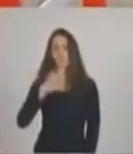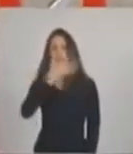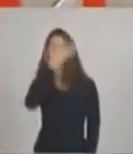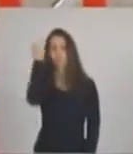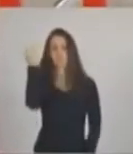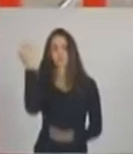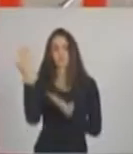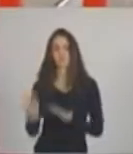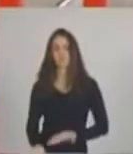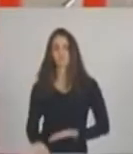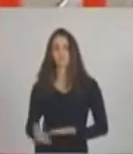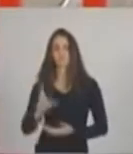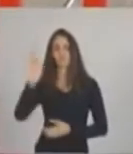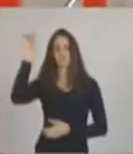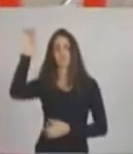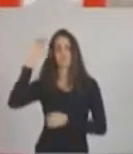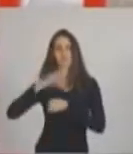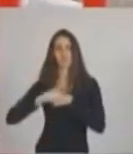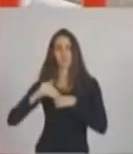esquecido. Que Deus